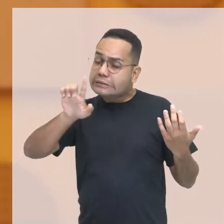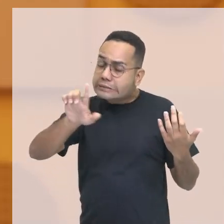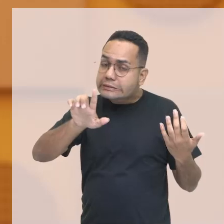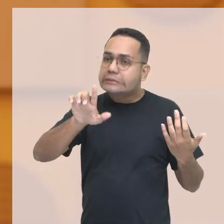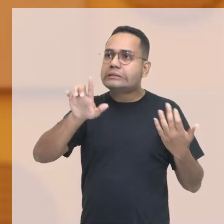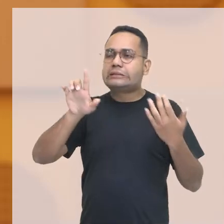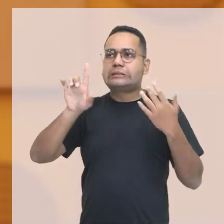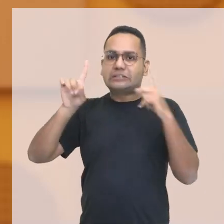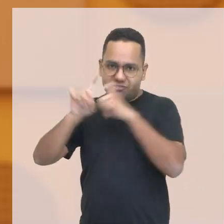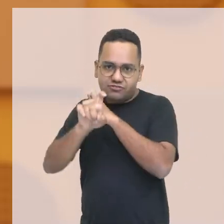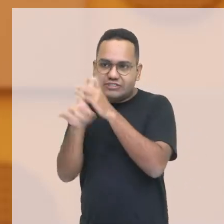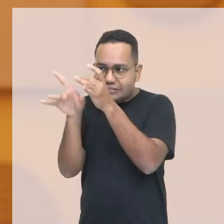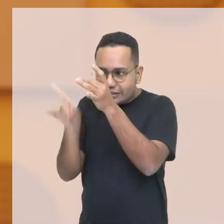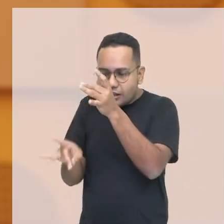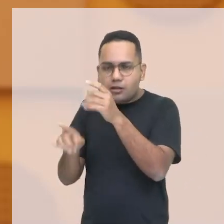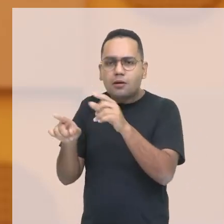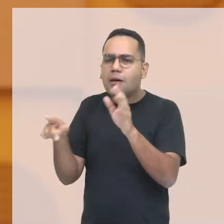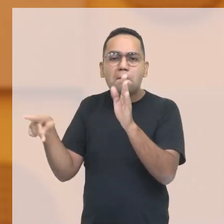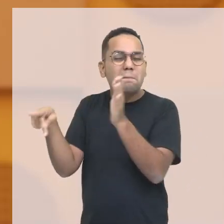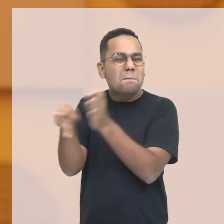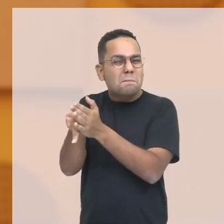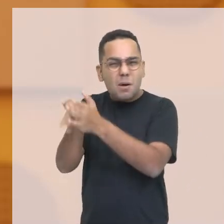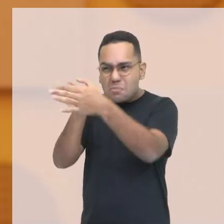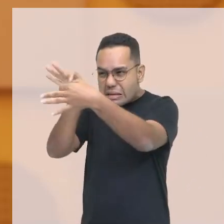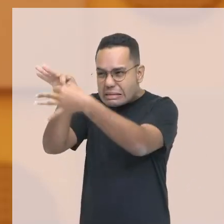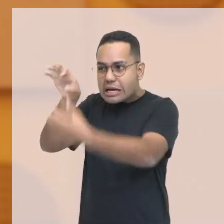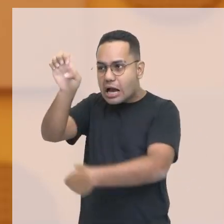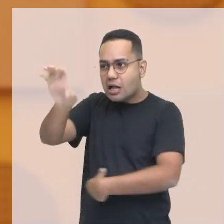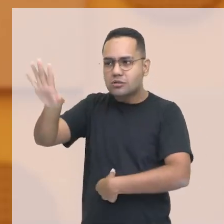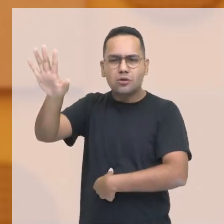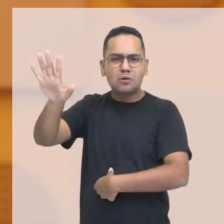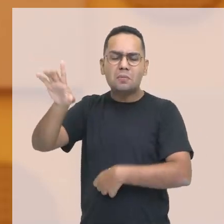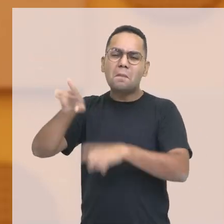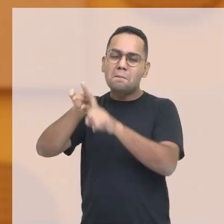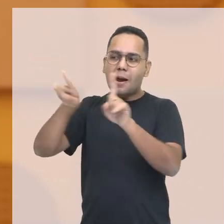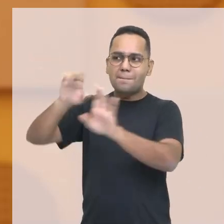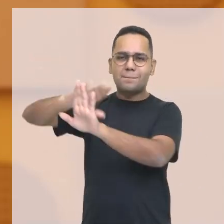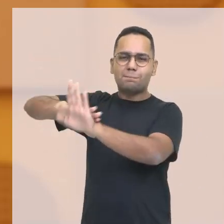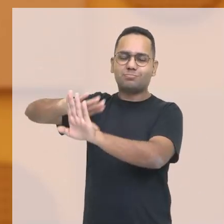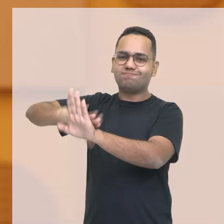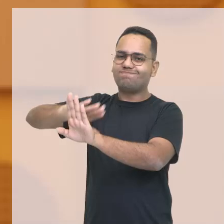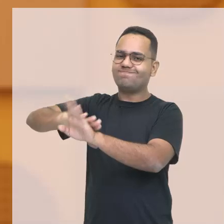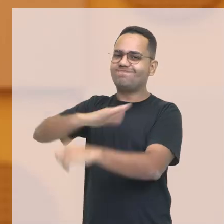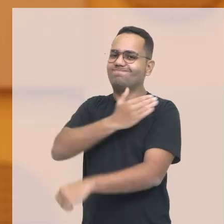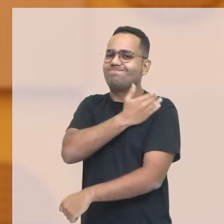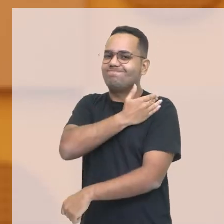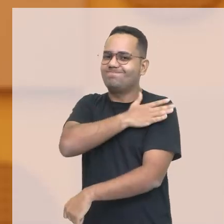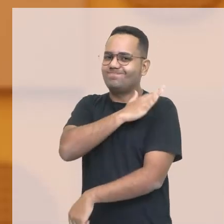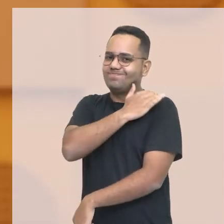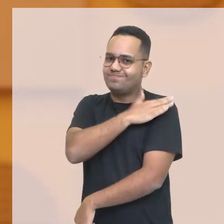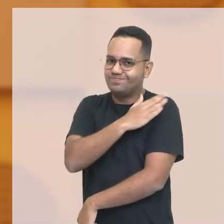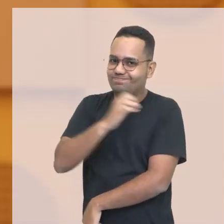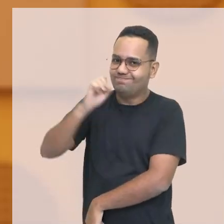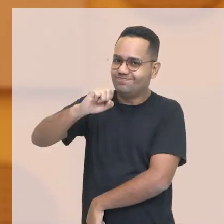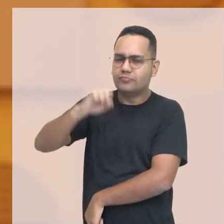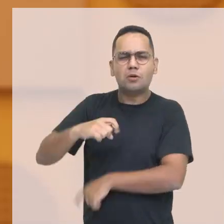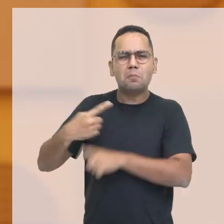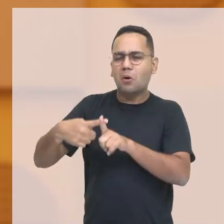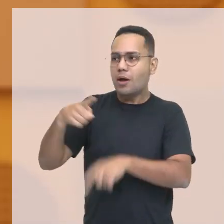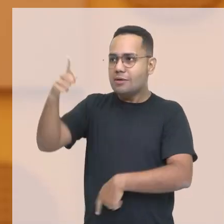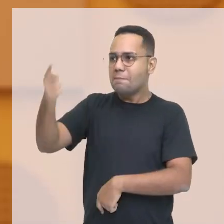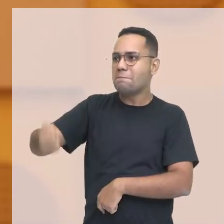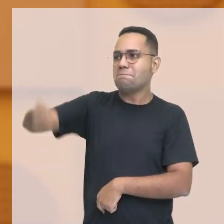um conceito plenamente europeu e preconceituoso. O europeu, de fato, tinha a ideia de ser superior